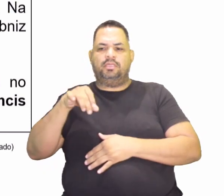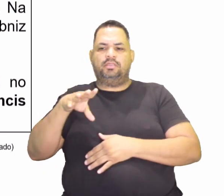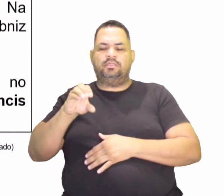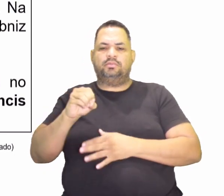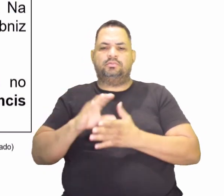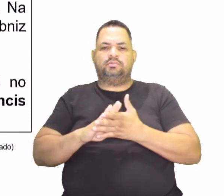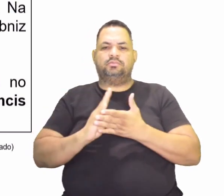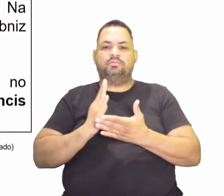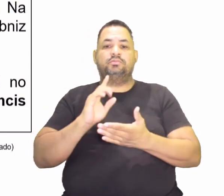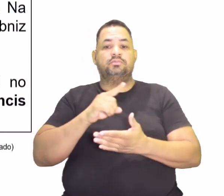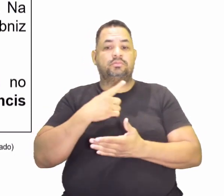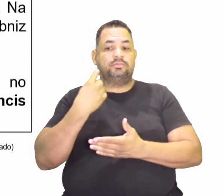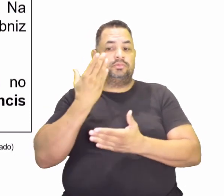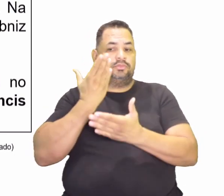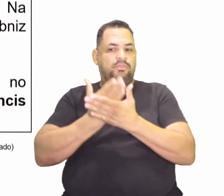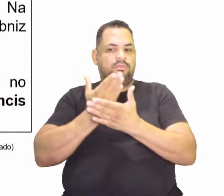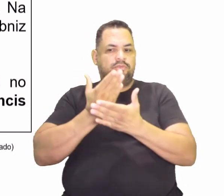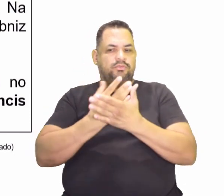inclusive, no segundo ano.